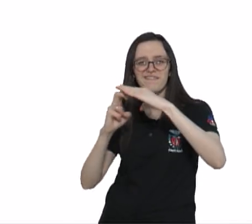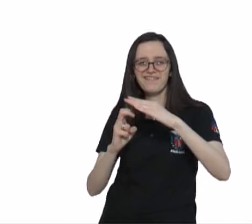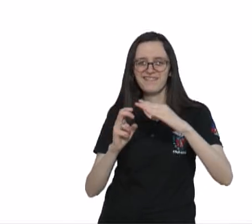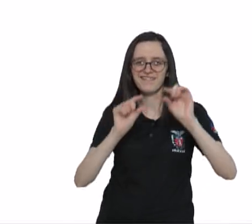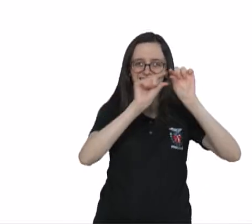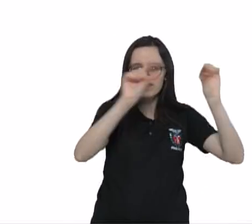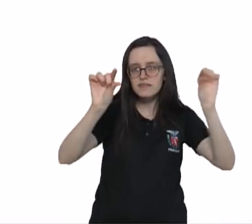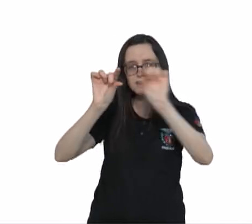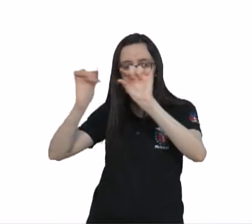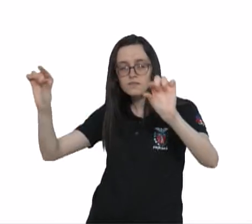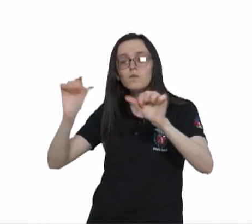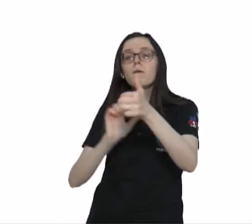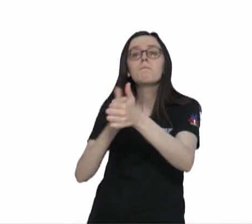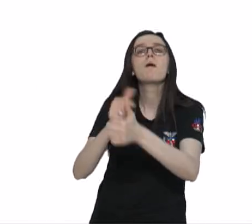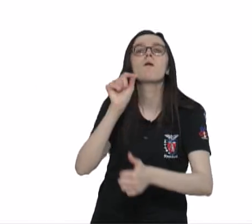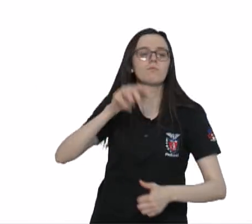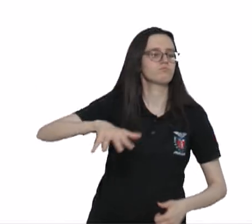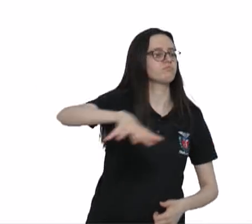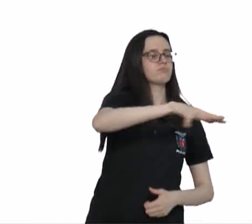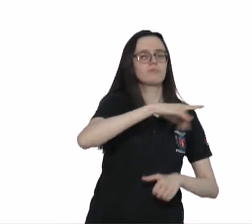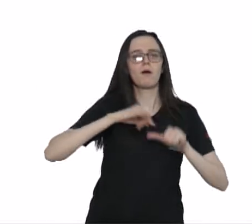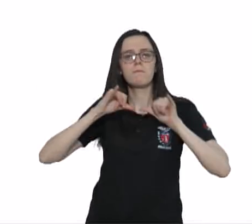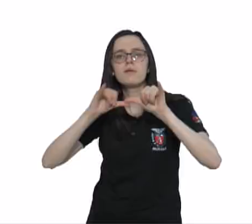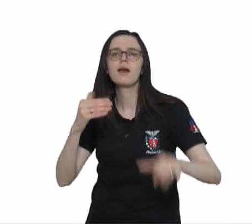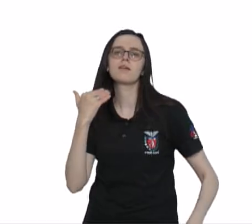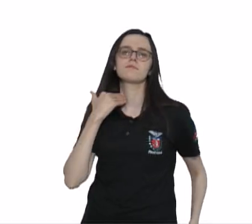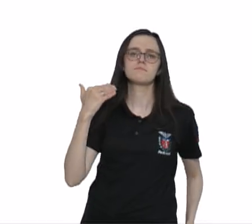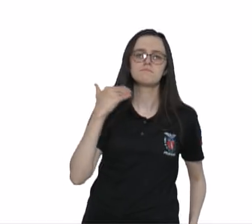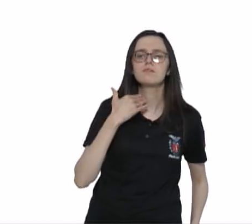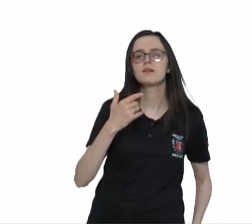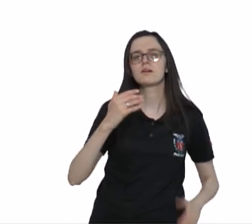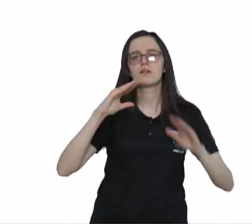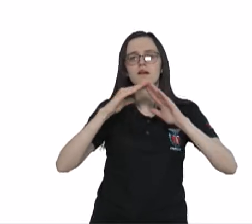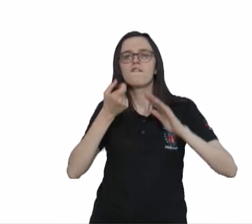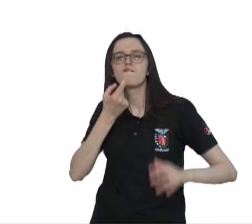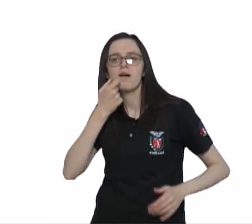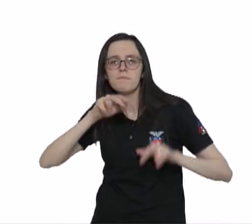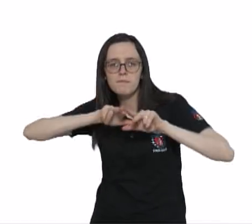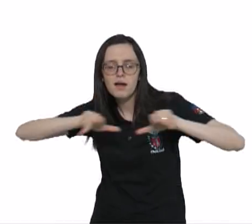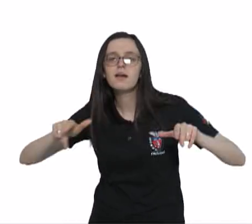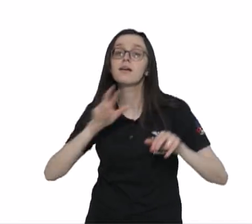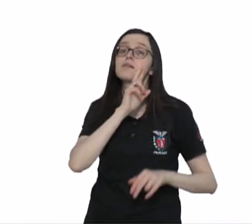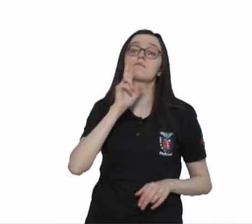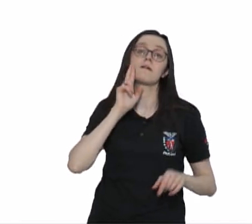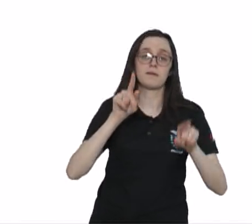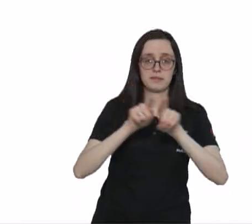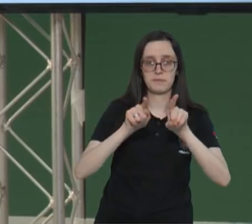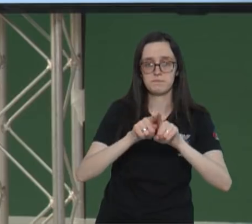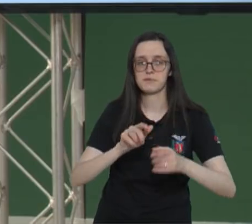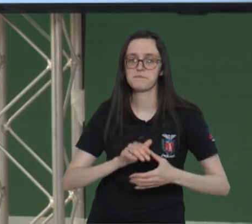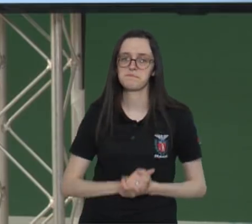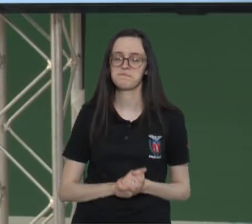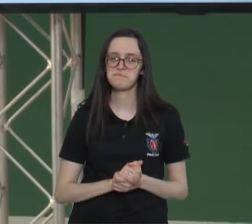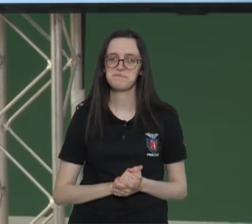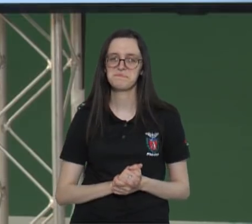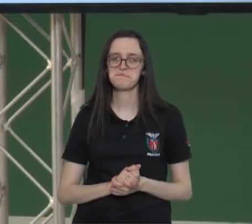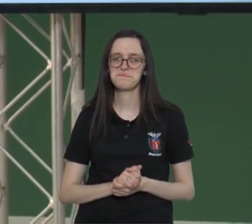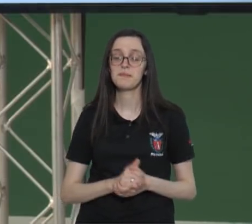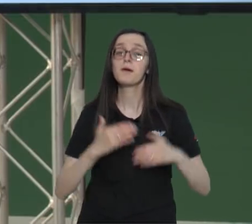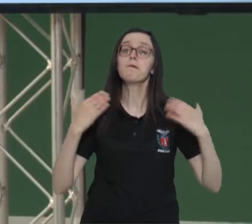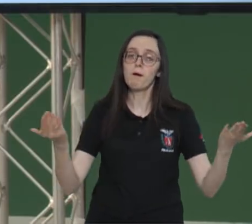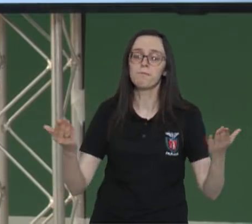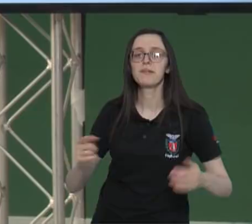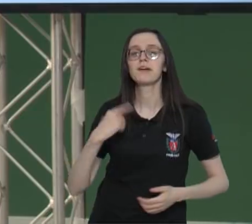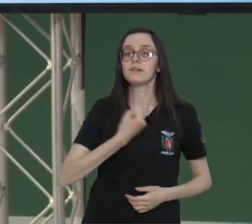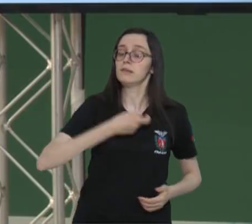Nas proximidades, há supermercados, bancos, farmácias e restaurantes. Bom, já